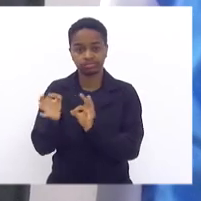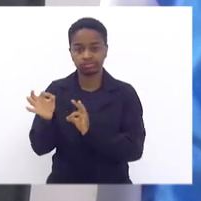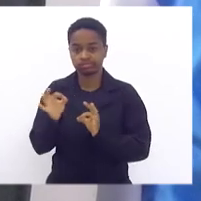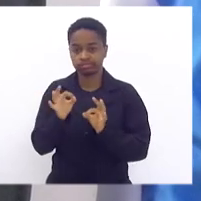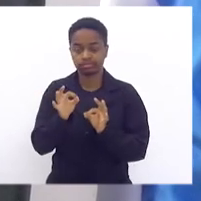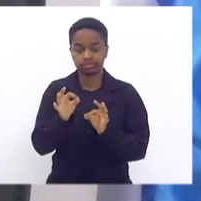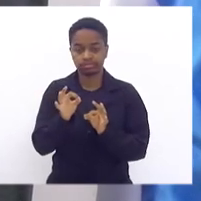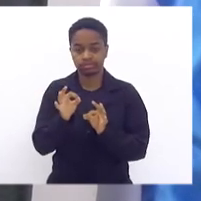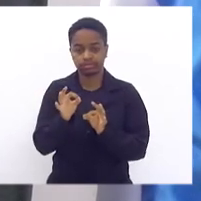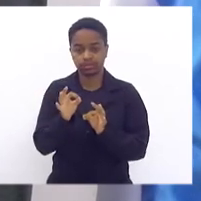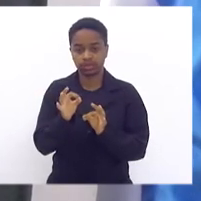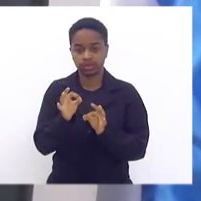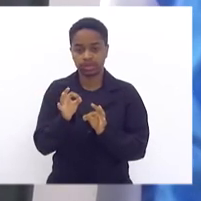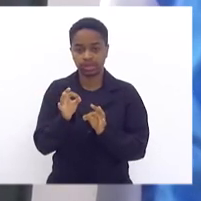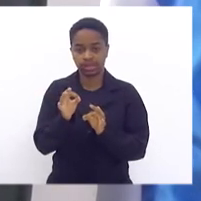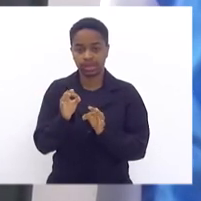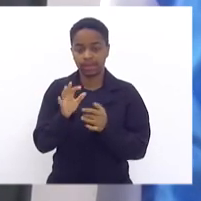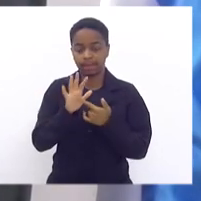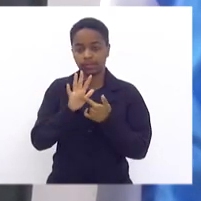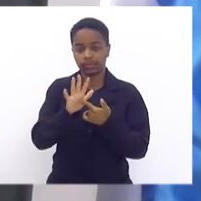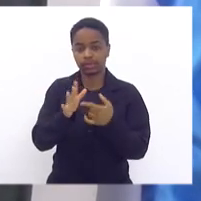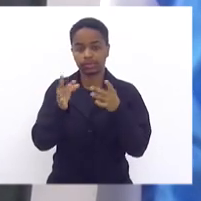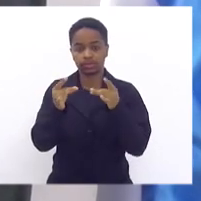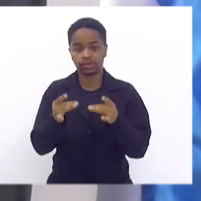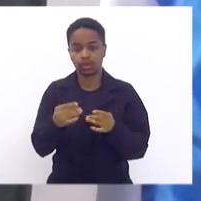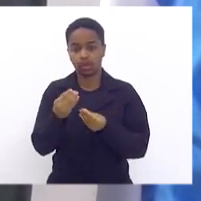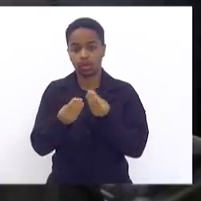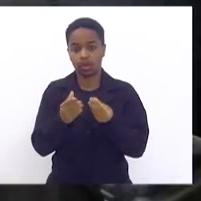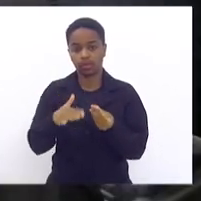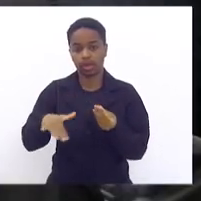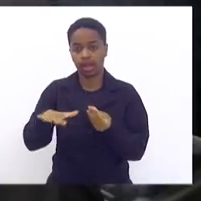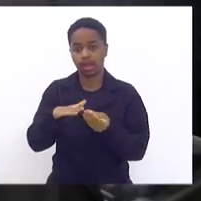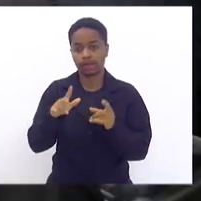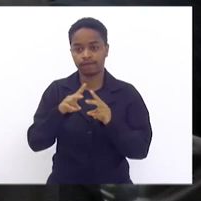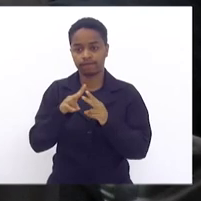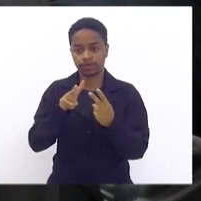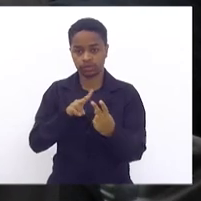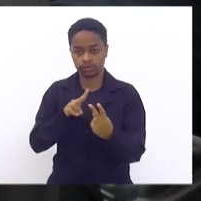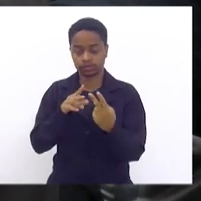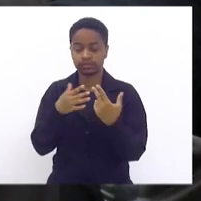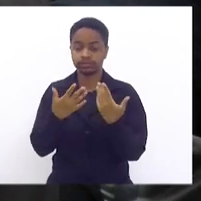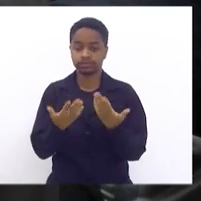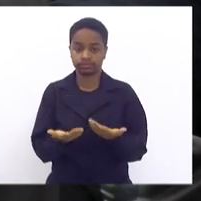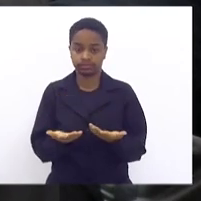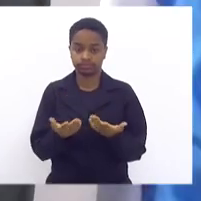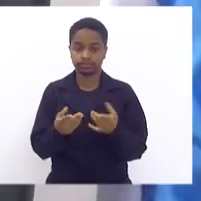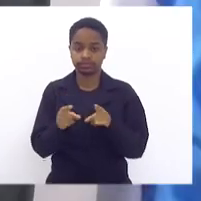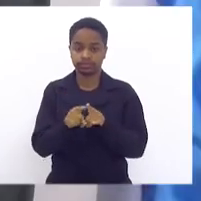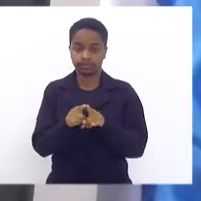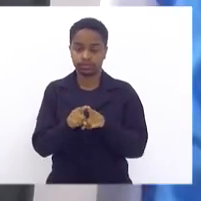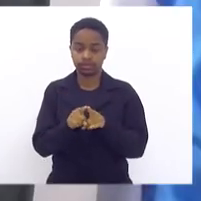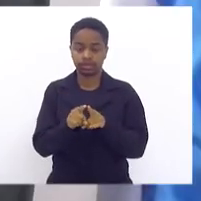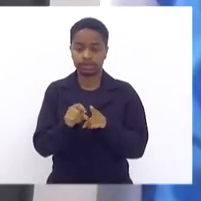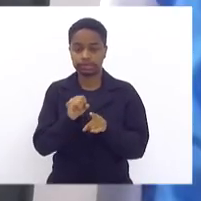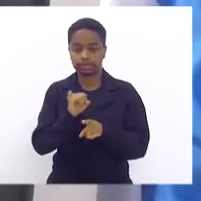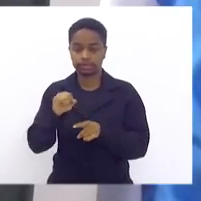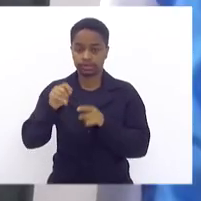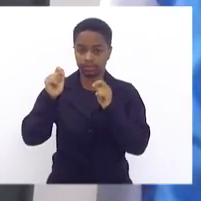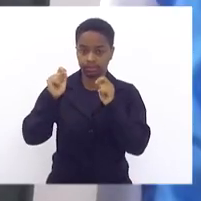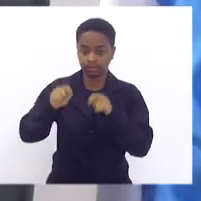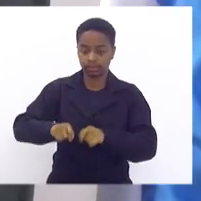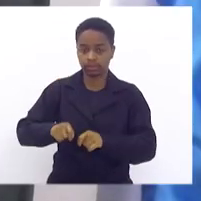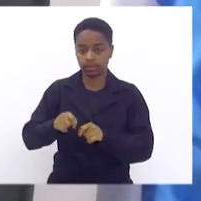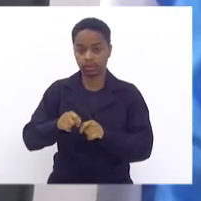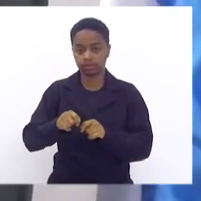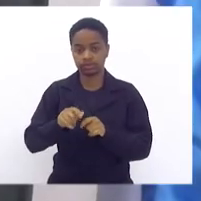medidas protetivas, uma específica para tratar dos crimes cibernéticos. E se essa possibilidade dessa